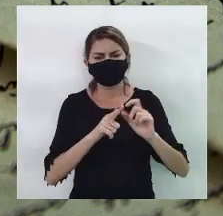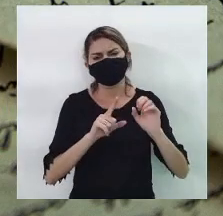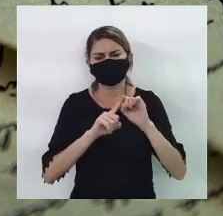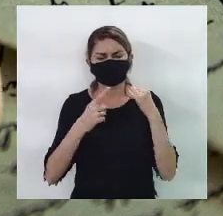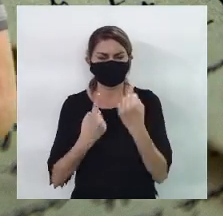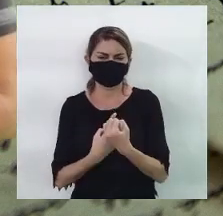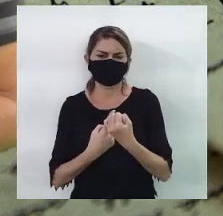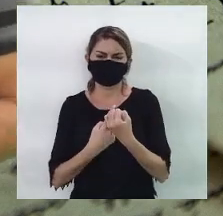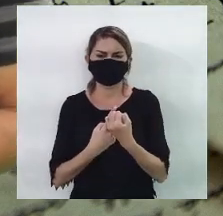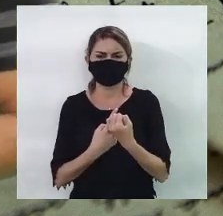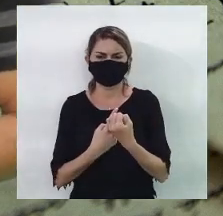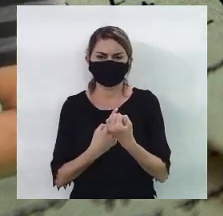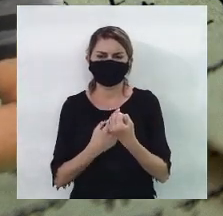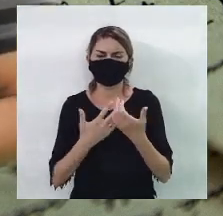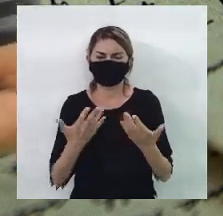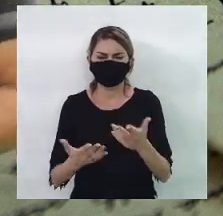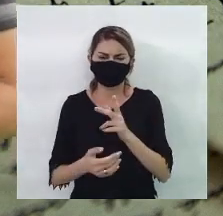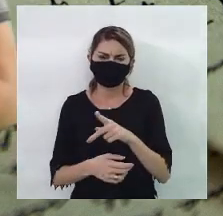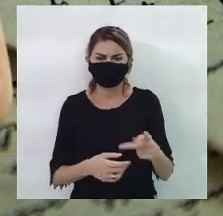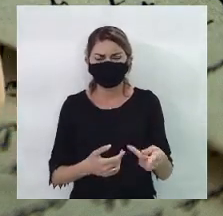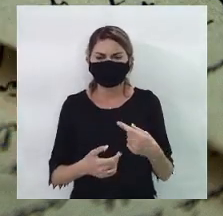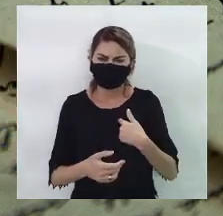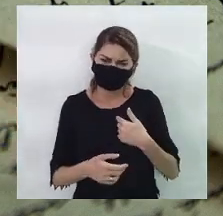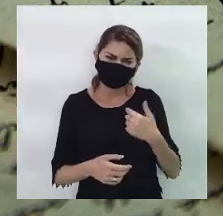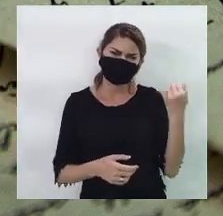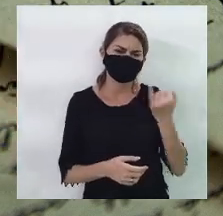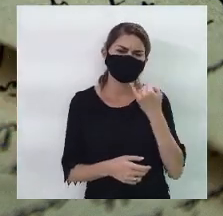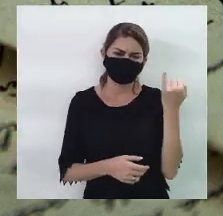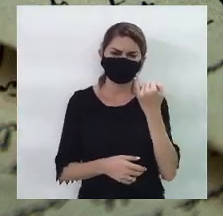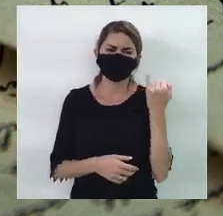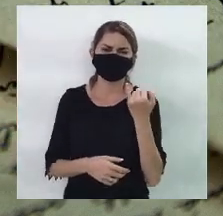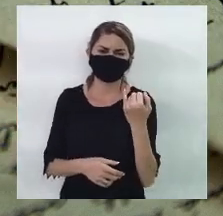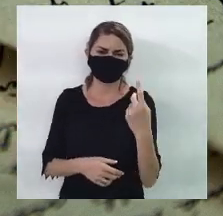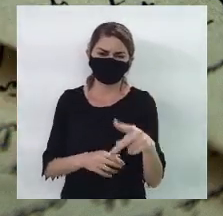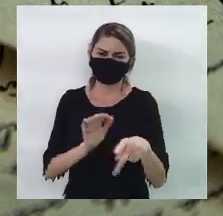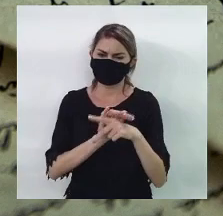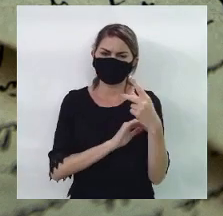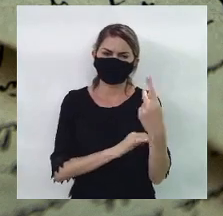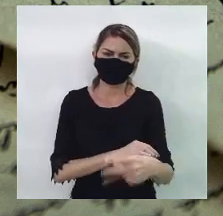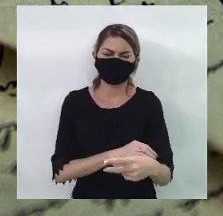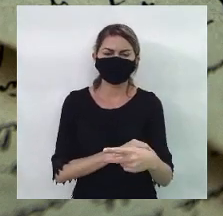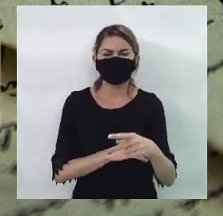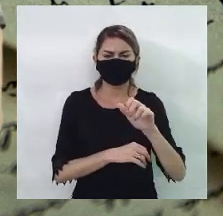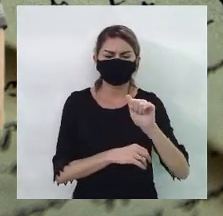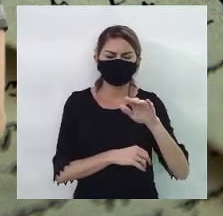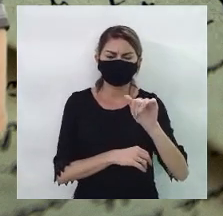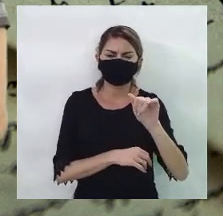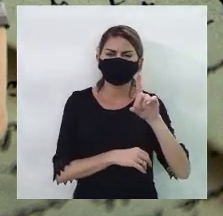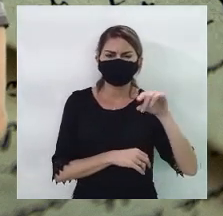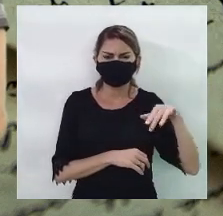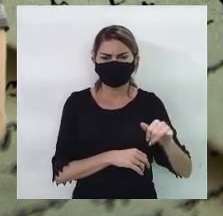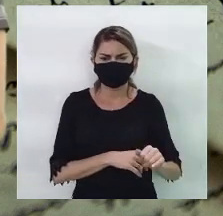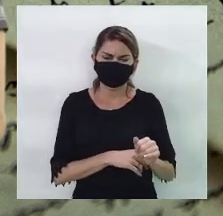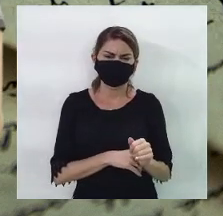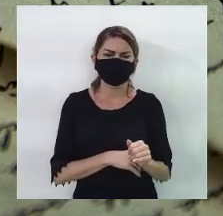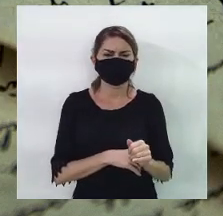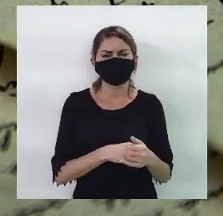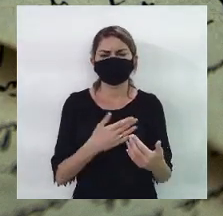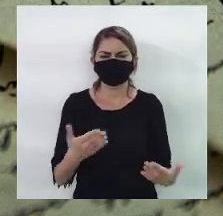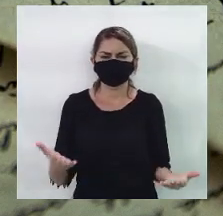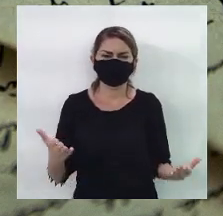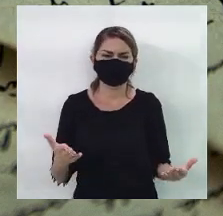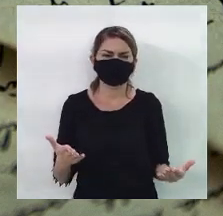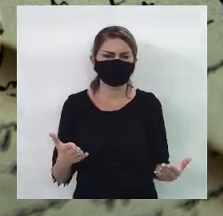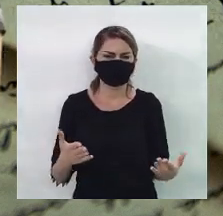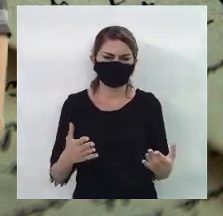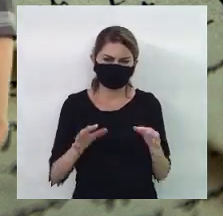sociais. Ô professor, uma questão importante. O senhor pertence a academias. Falou aí 3, não foi? Exato, 3